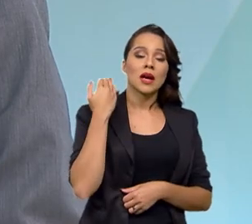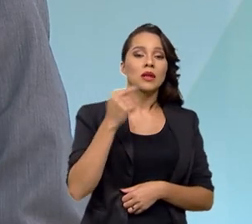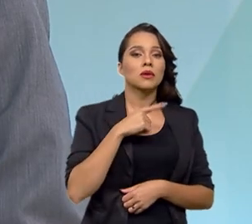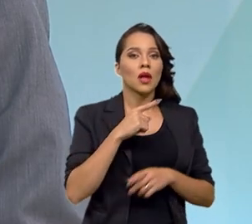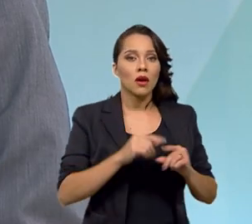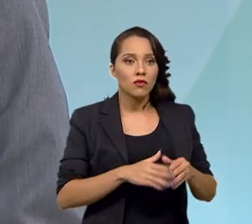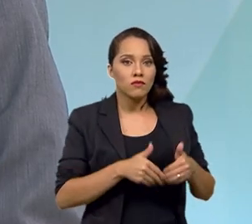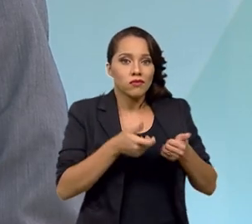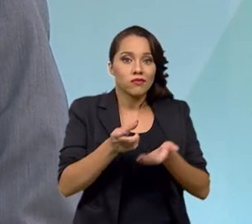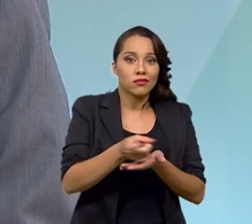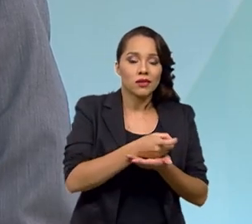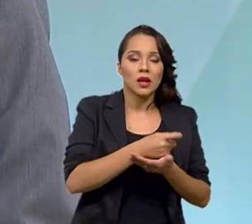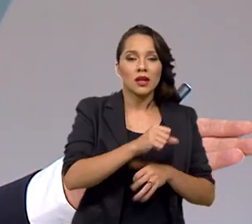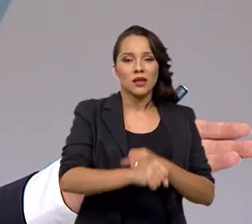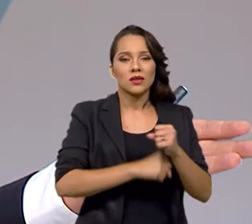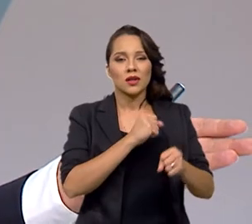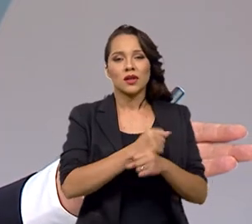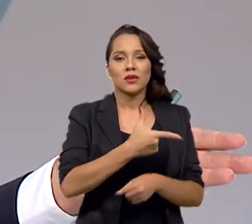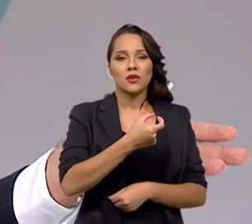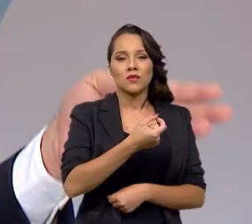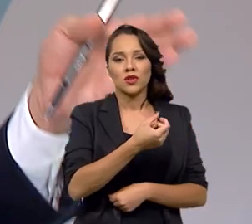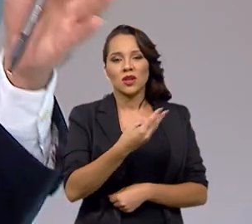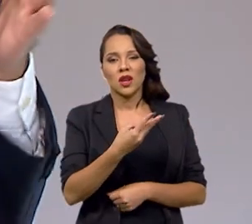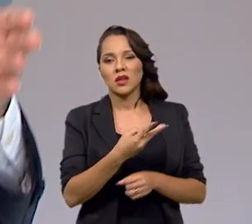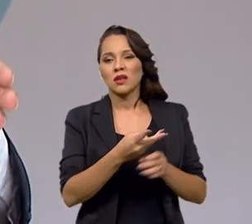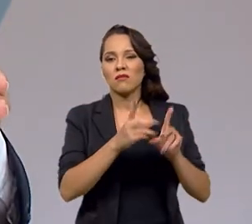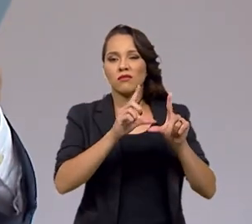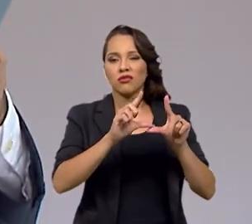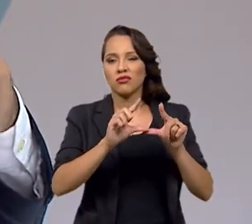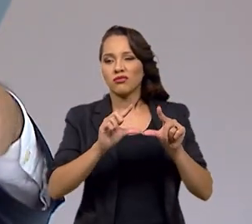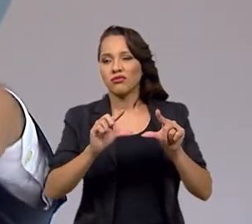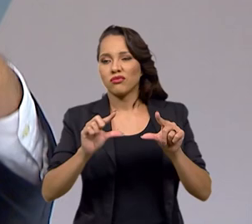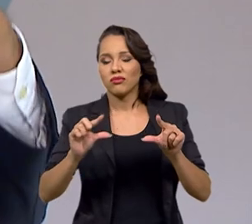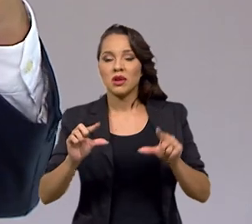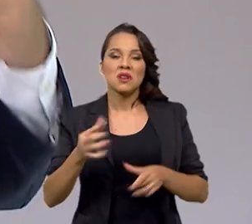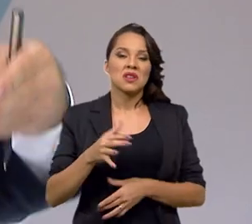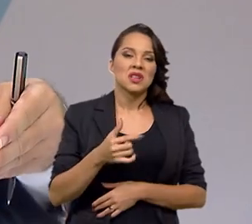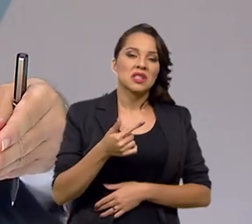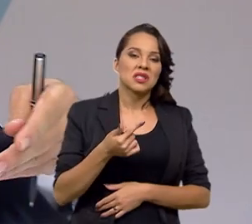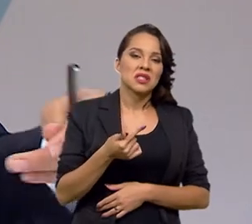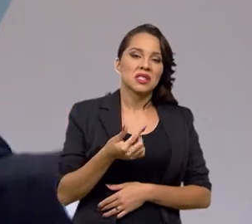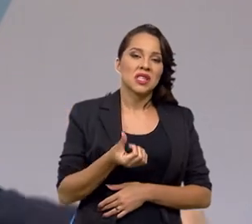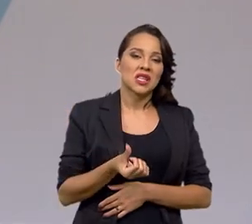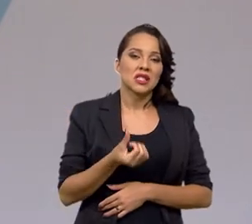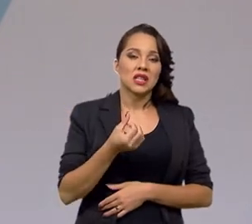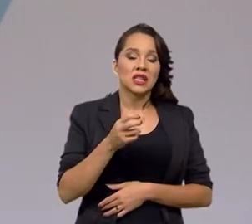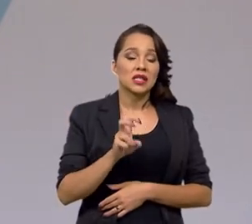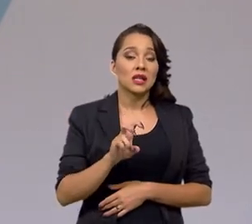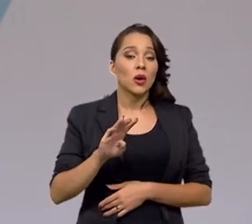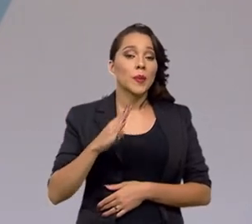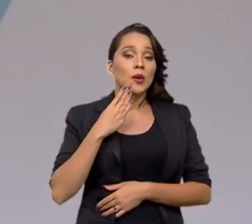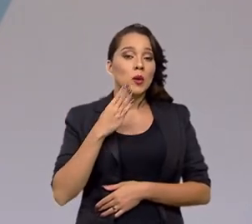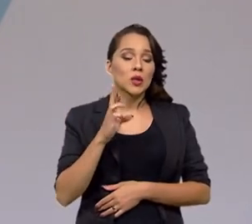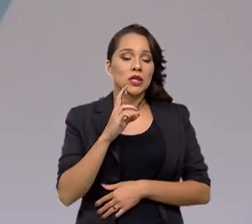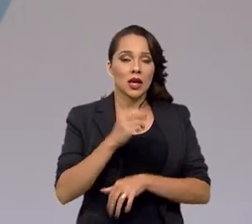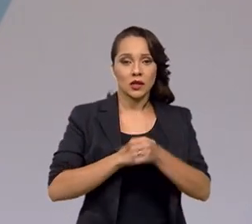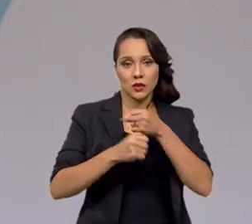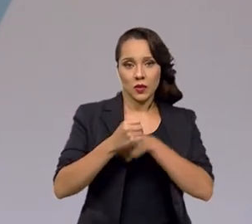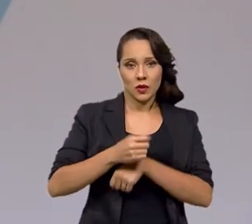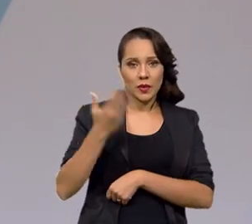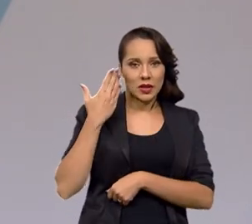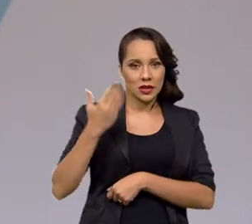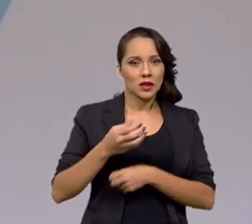depois desde 2013 mas não temos o superávit e superávit foi de cerca de 65 milhões de reais no ano